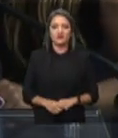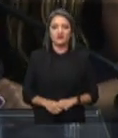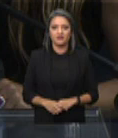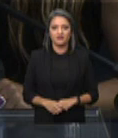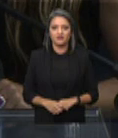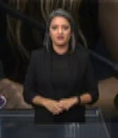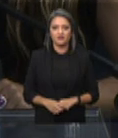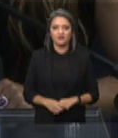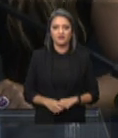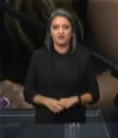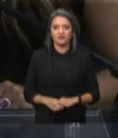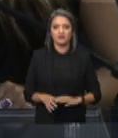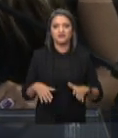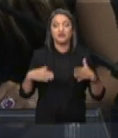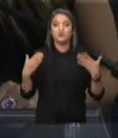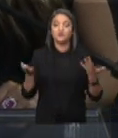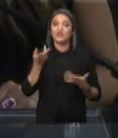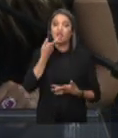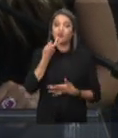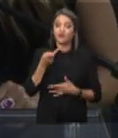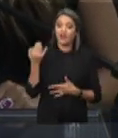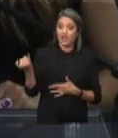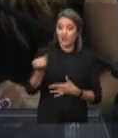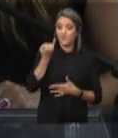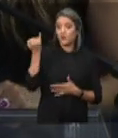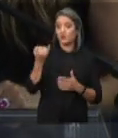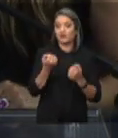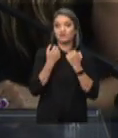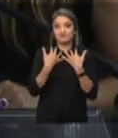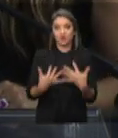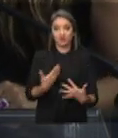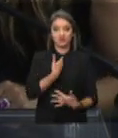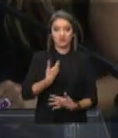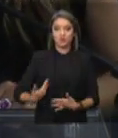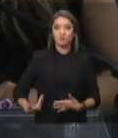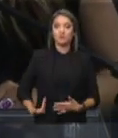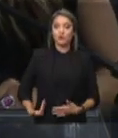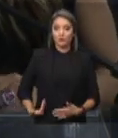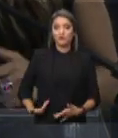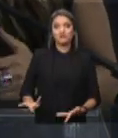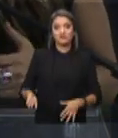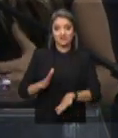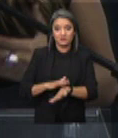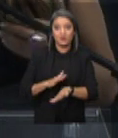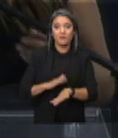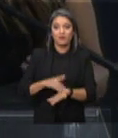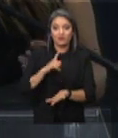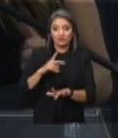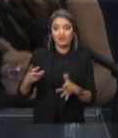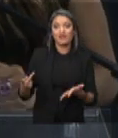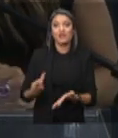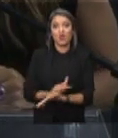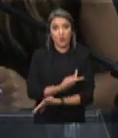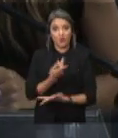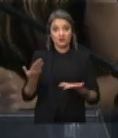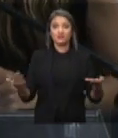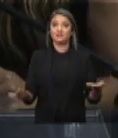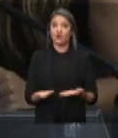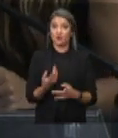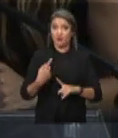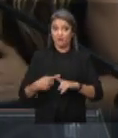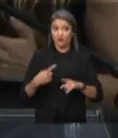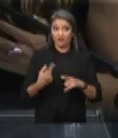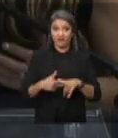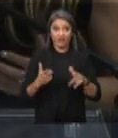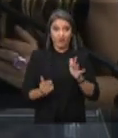quero ressaltar a importância dessa audiência pública diante do cenário que o país vem enfrentando com aumento da população em